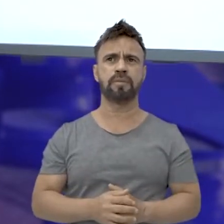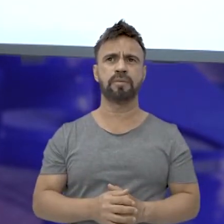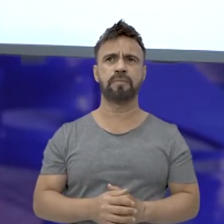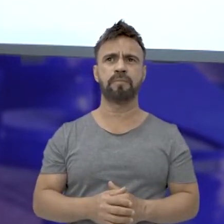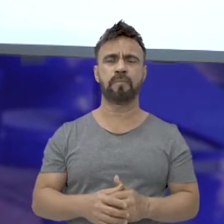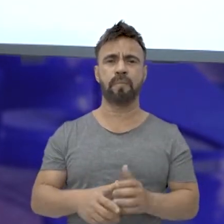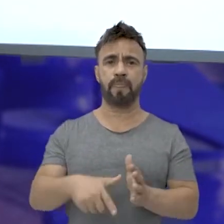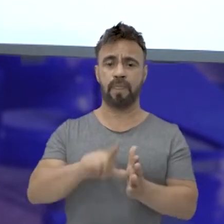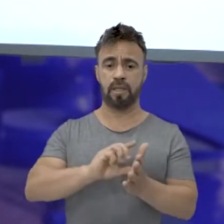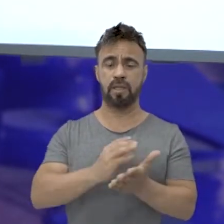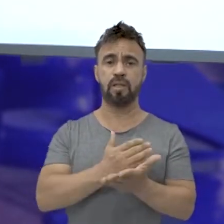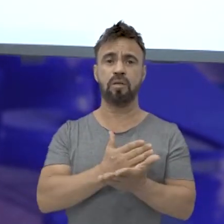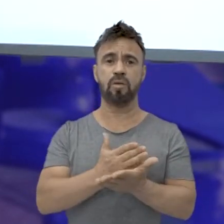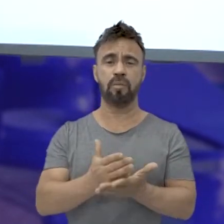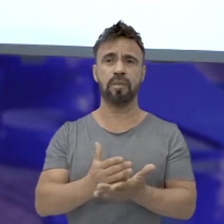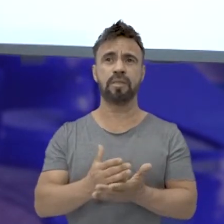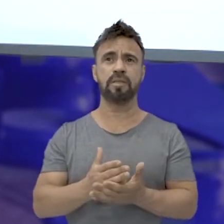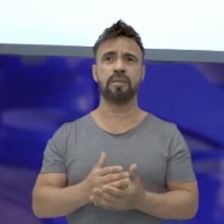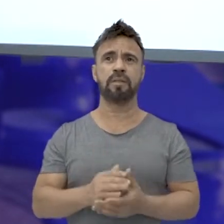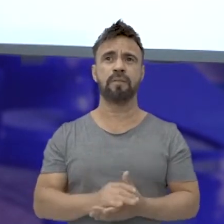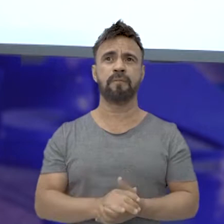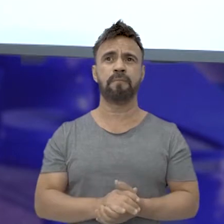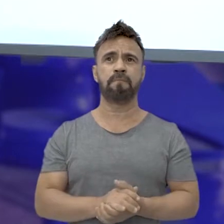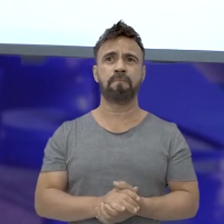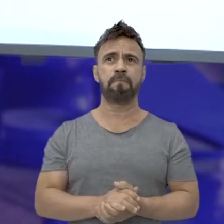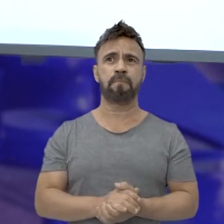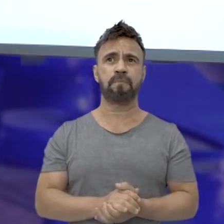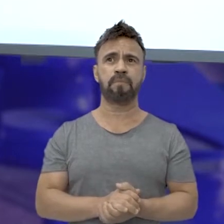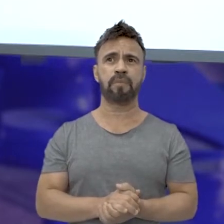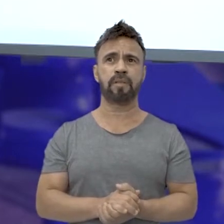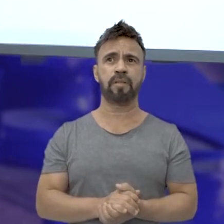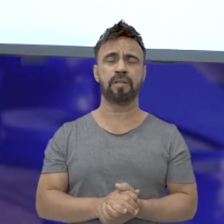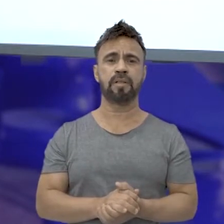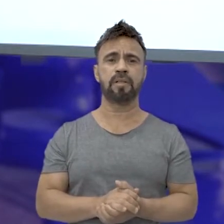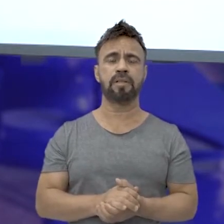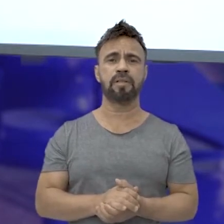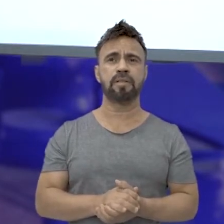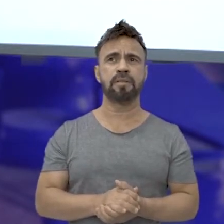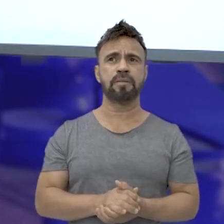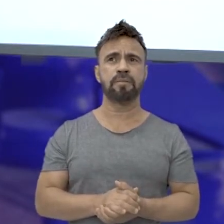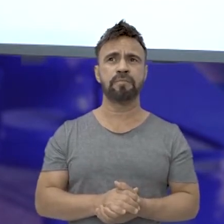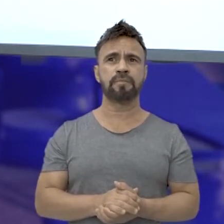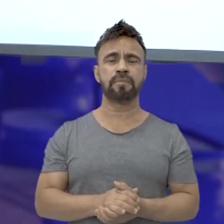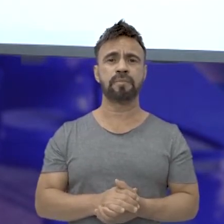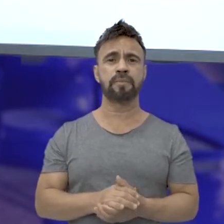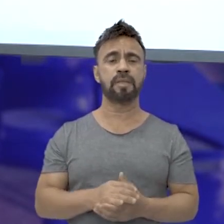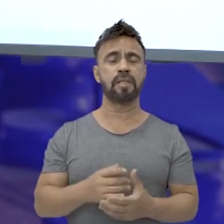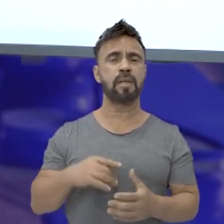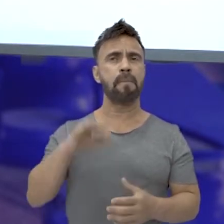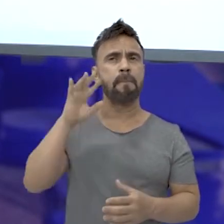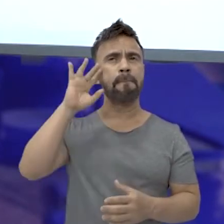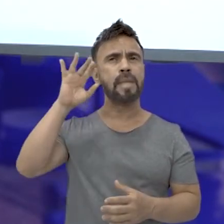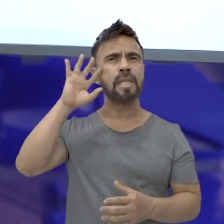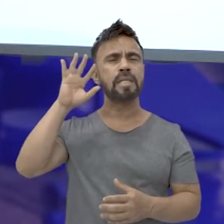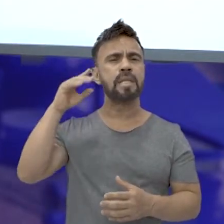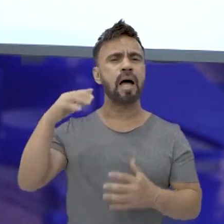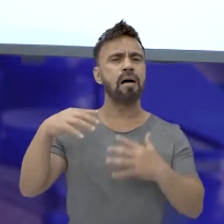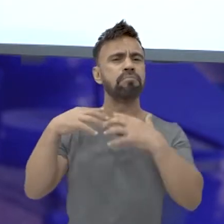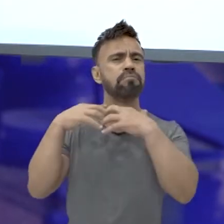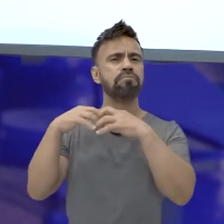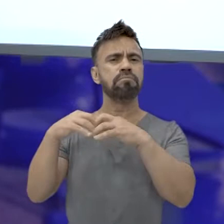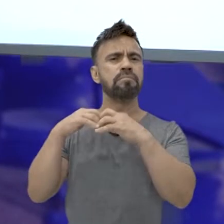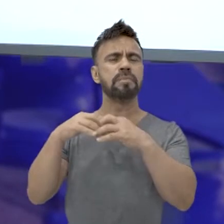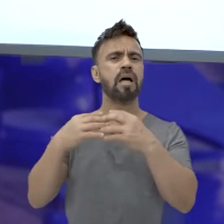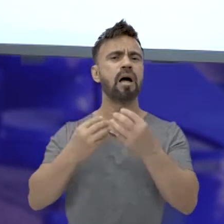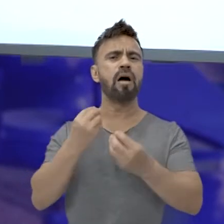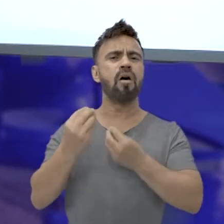do início das nossas aulas, eu apresento para vocês para a gente começar a pensar um pouquinho sobre o